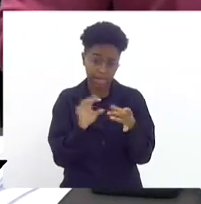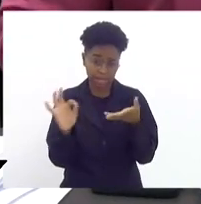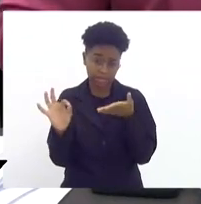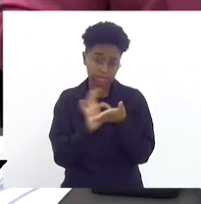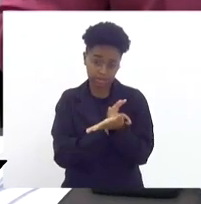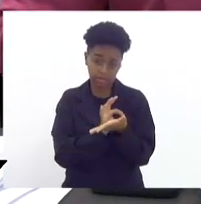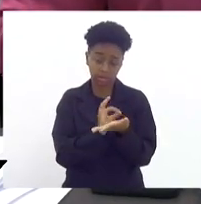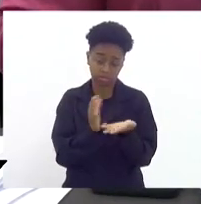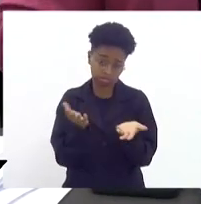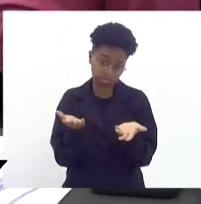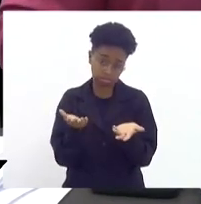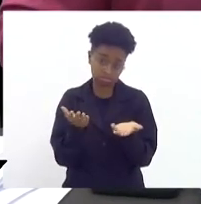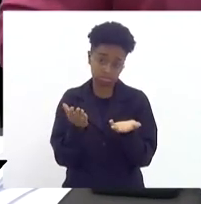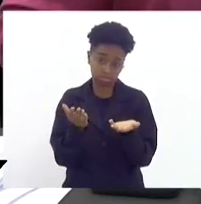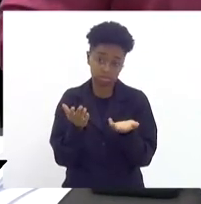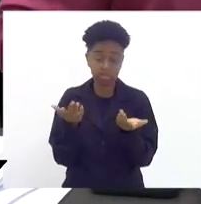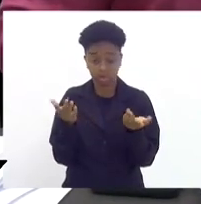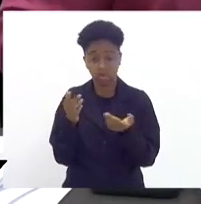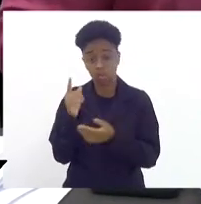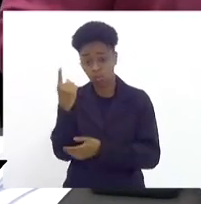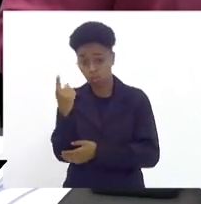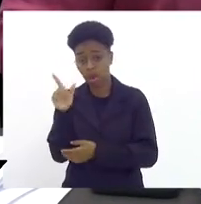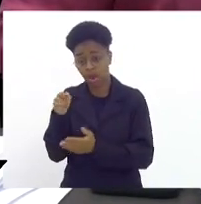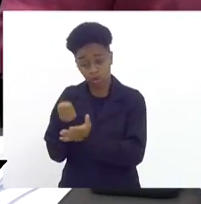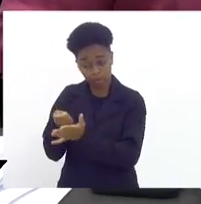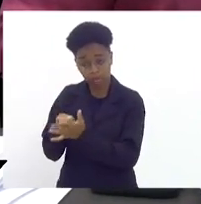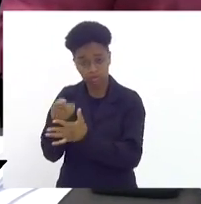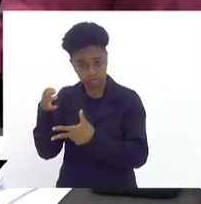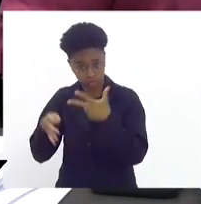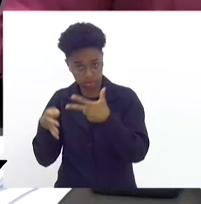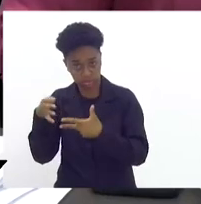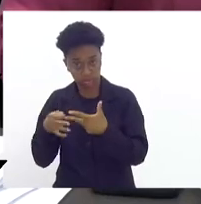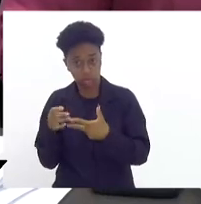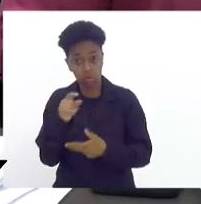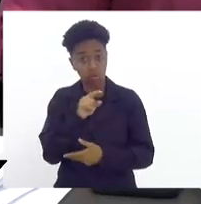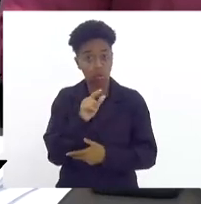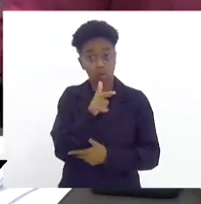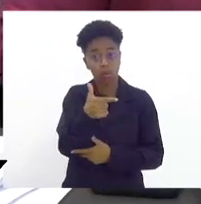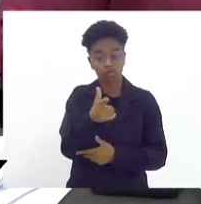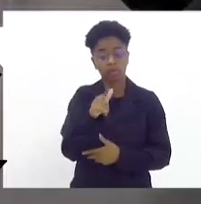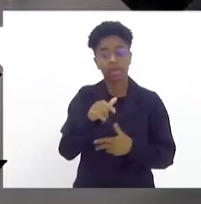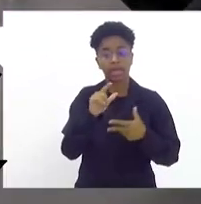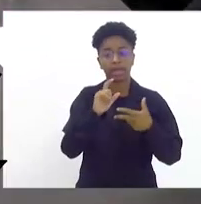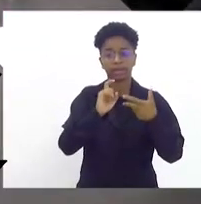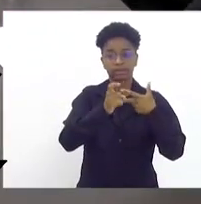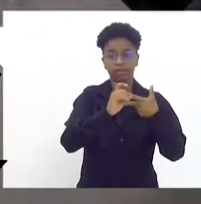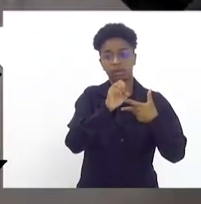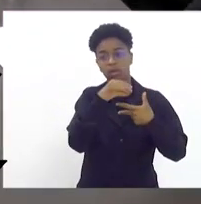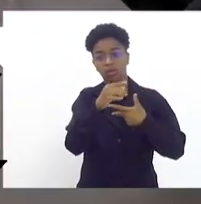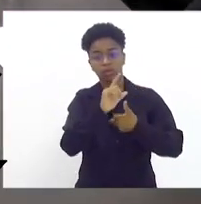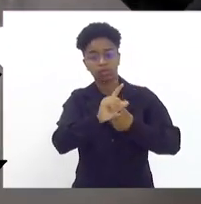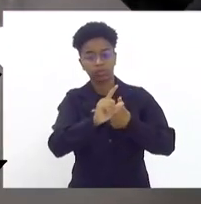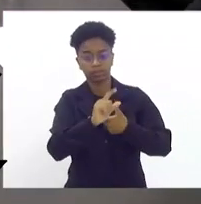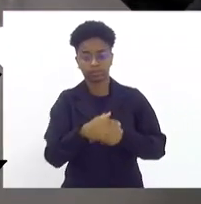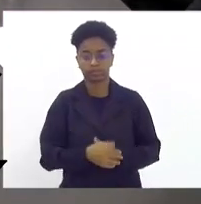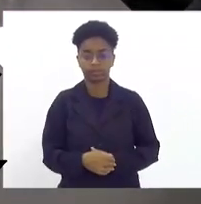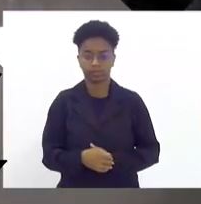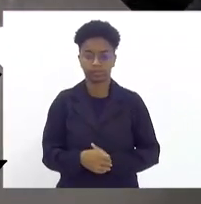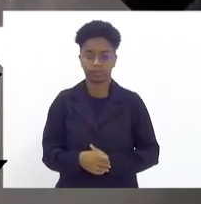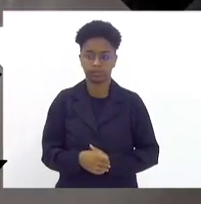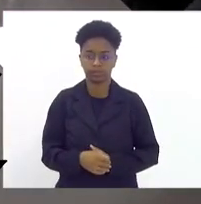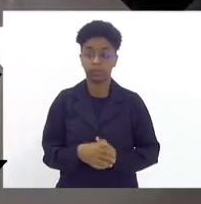Um, obrigatoriamente, o Judiciário, outro, o Executivo ou o Legislativo. Deputado Vinícius Cozolino. Senhor